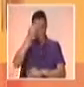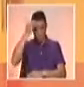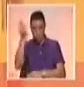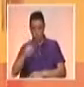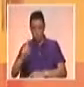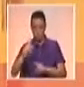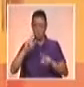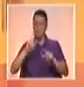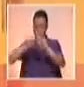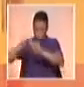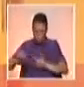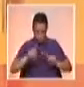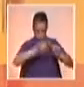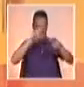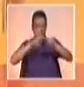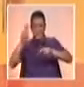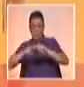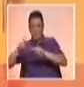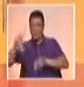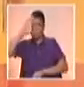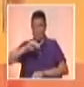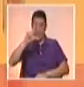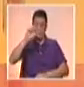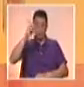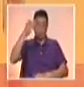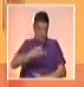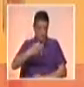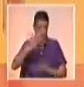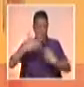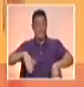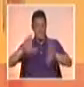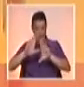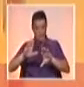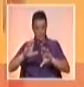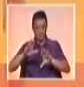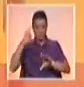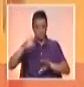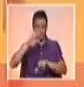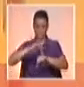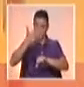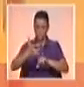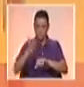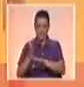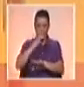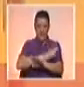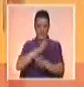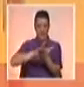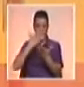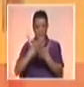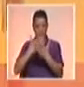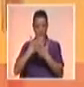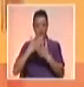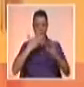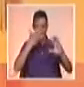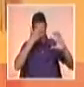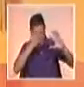várias áreas disciplinares não tem domínio sobre a língua, e tal como o profissional anterior, deverá ter um trabalho de